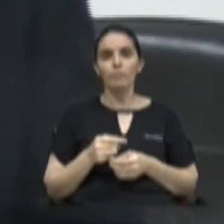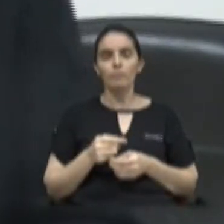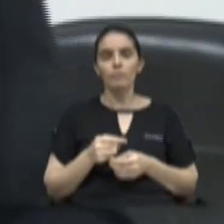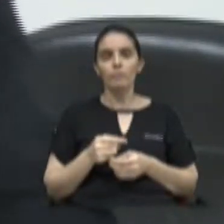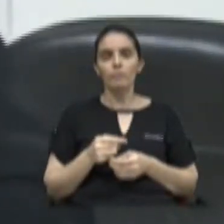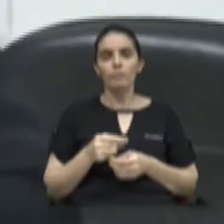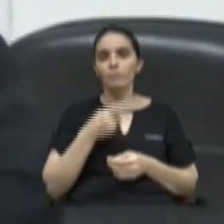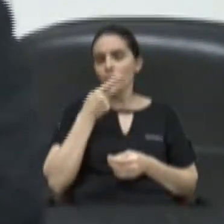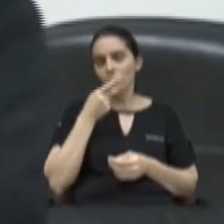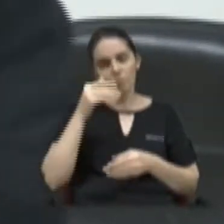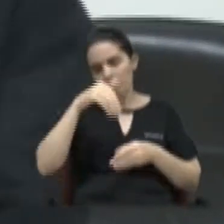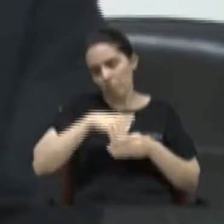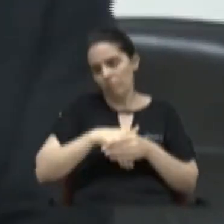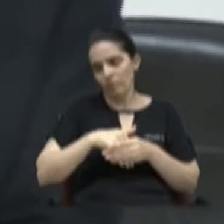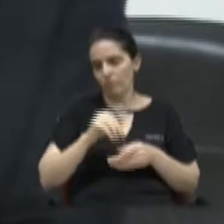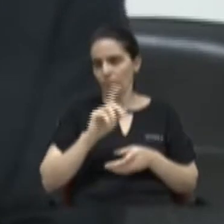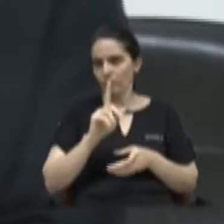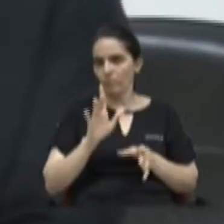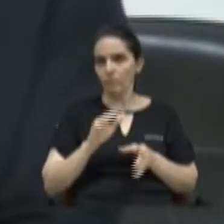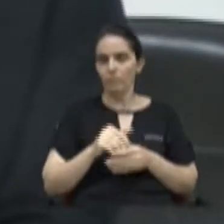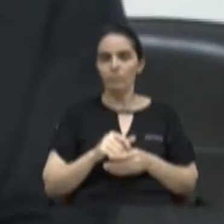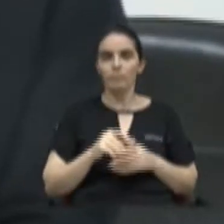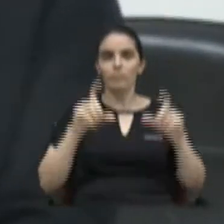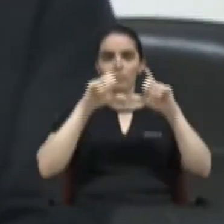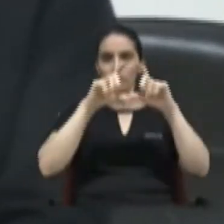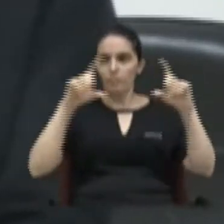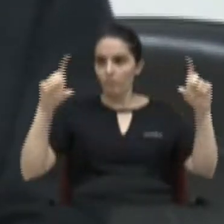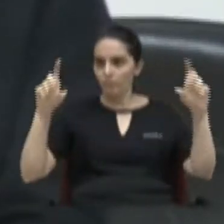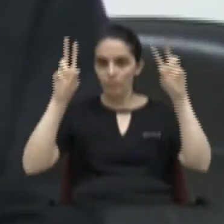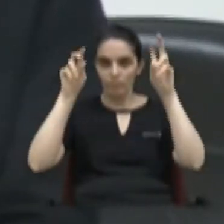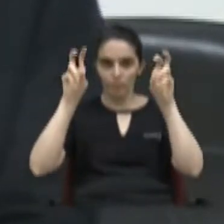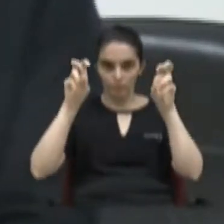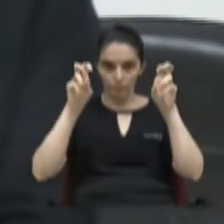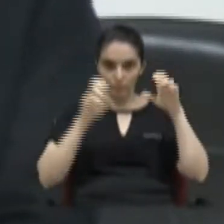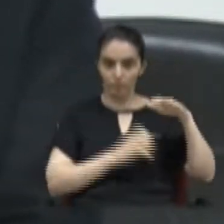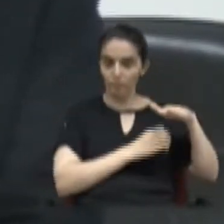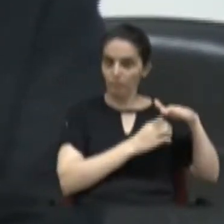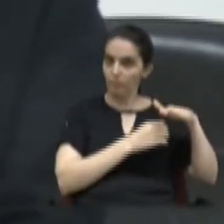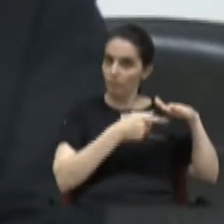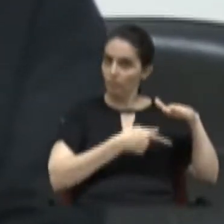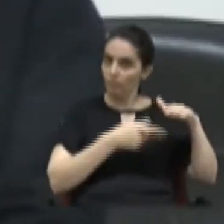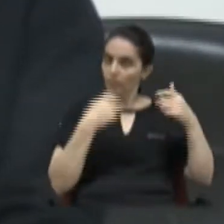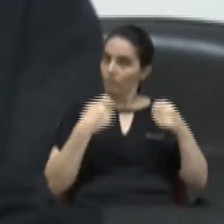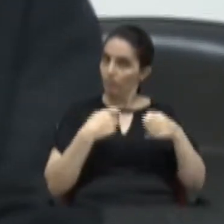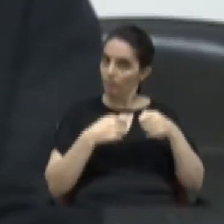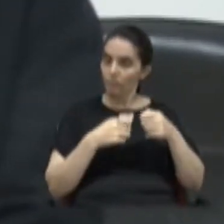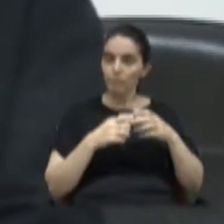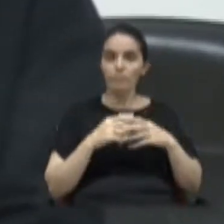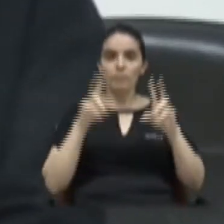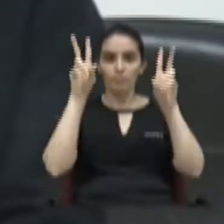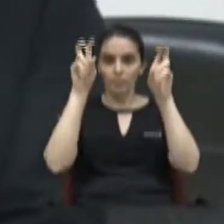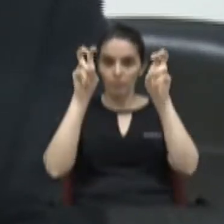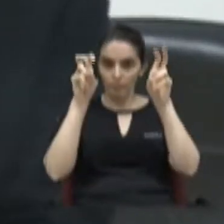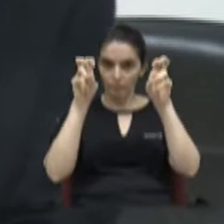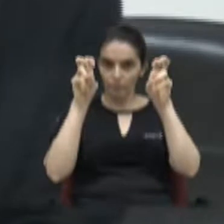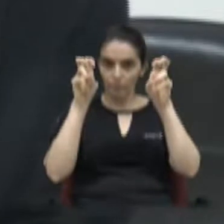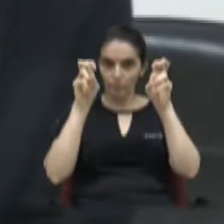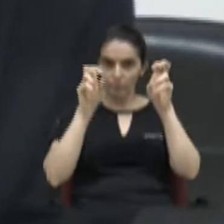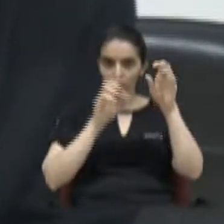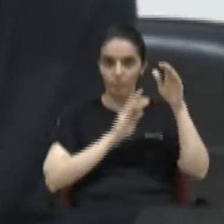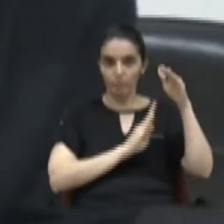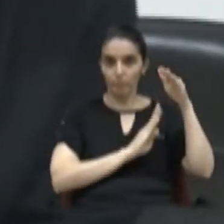dizer que o slogan da nova concessionária agora é: a BRK